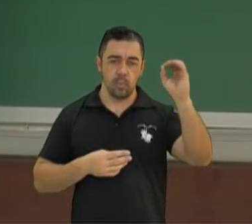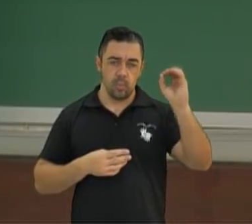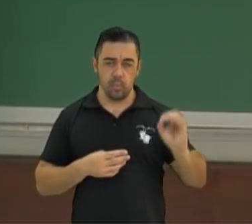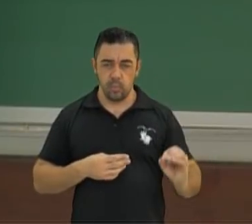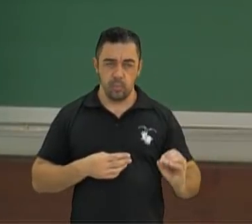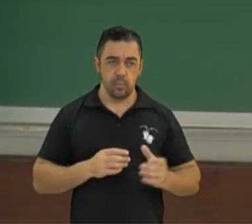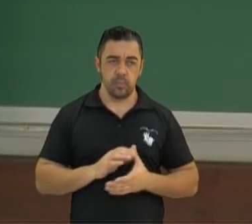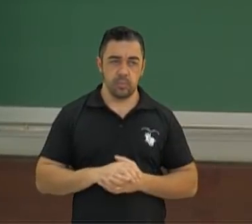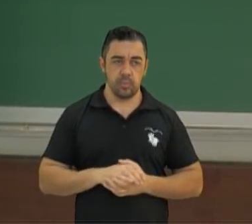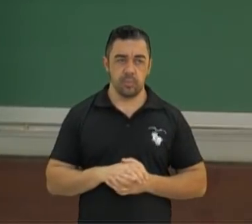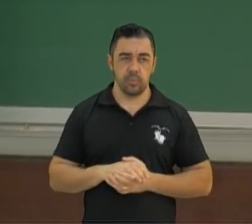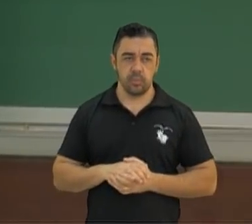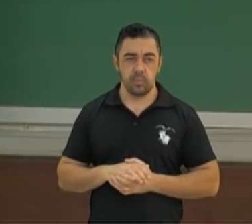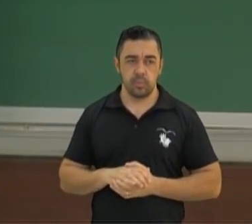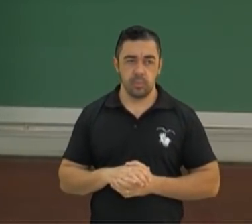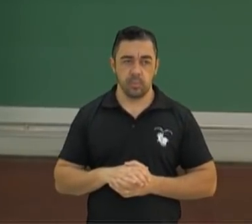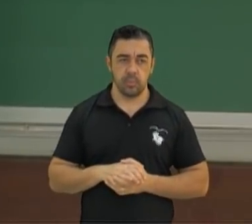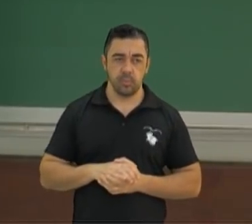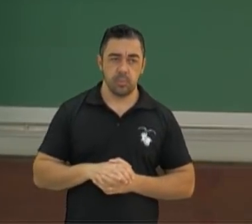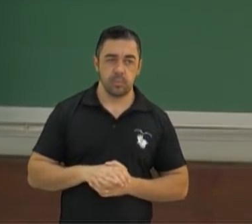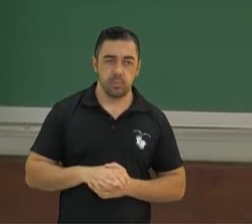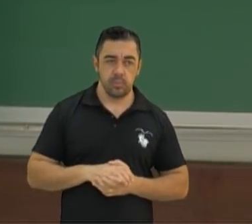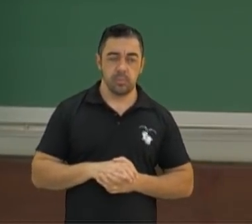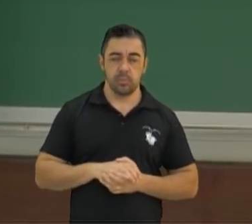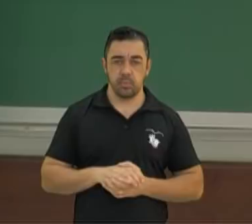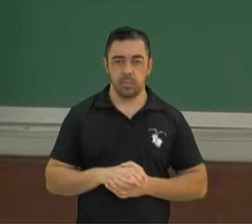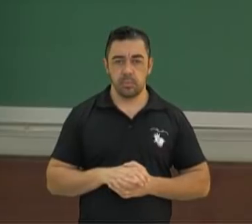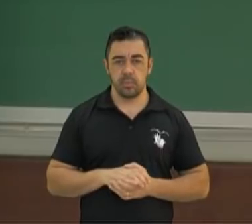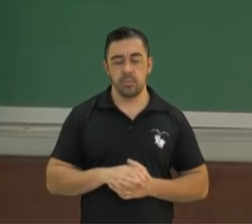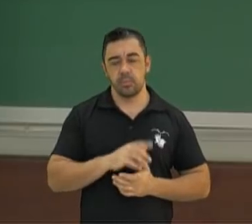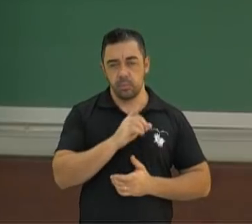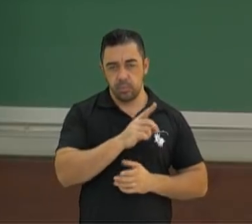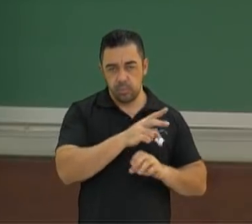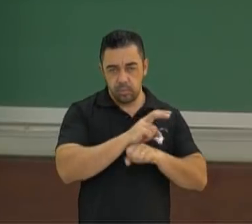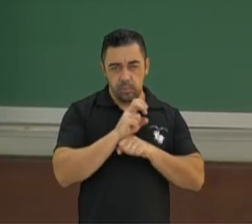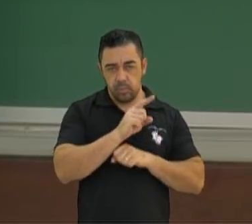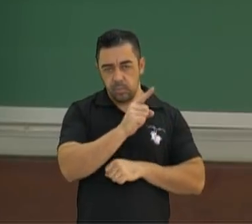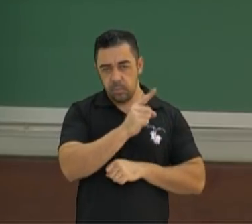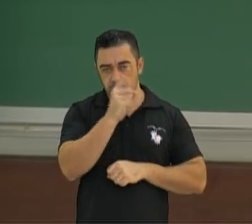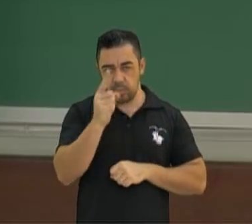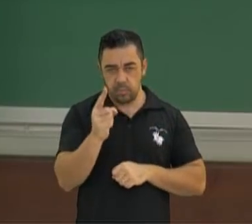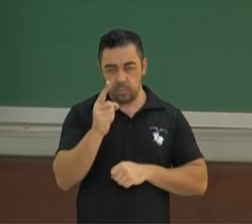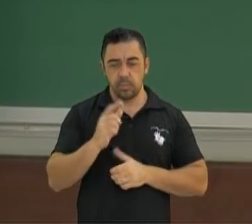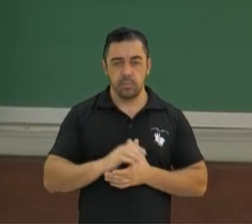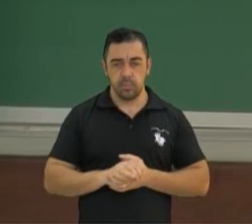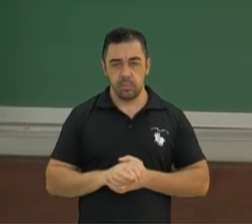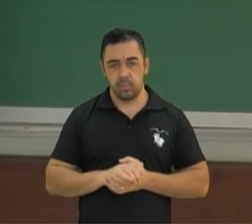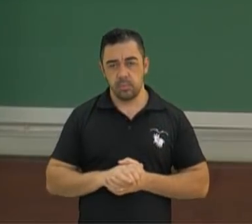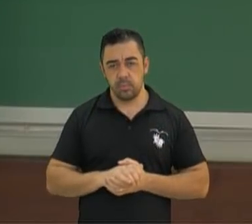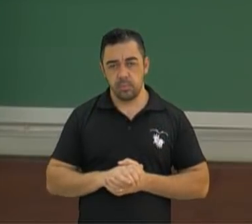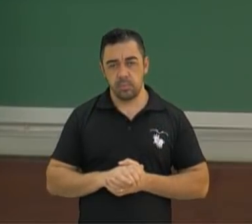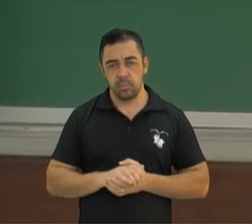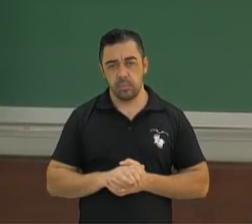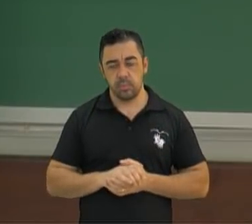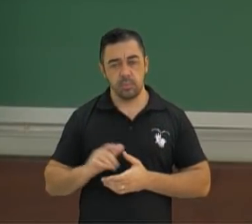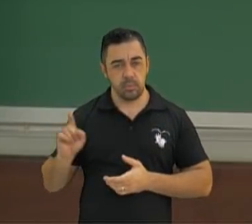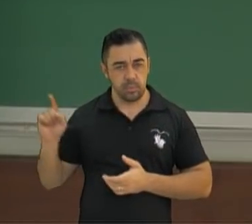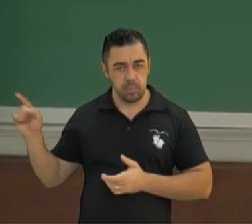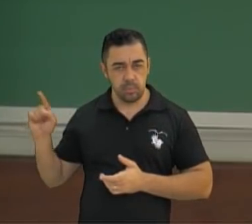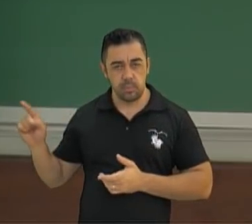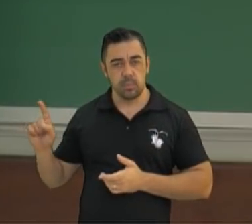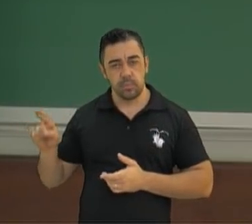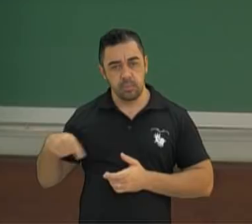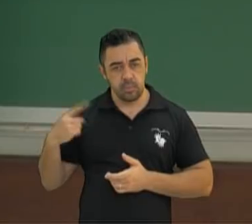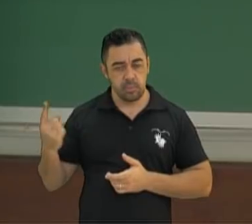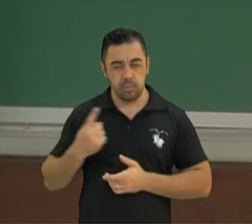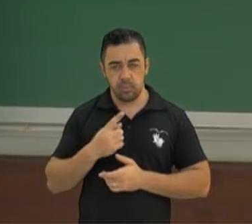Por quê? Porque para esse virar 9, eu tive que emprestar 1, né? Então, eu emprestei 1 daqui, ó, dessa casinha,